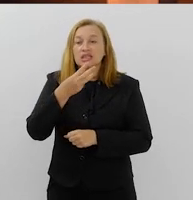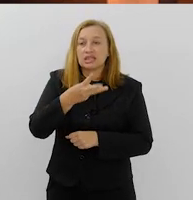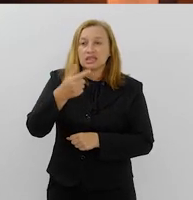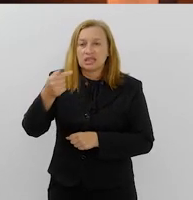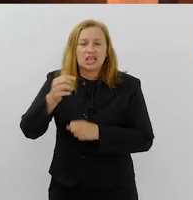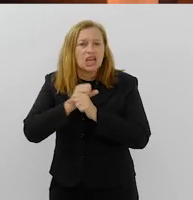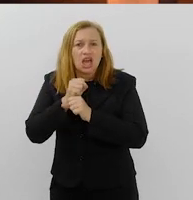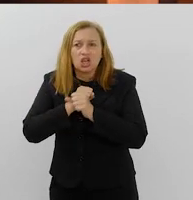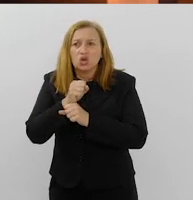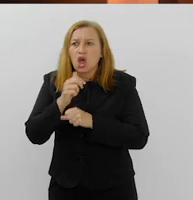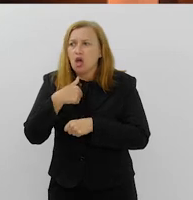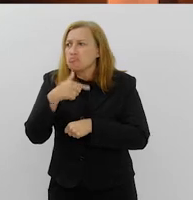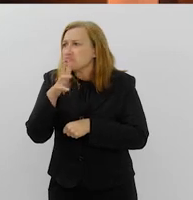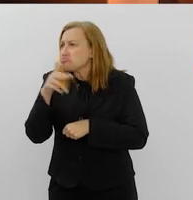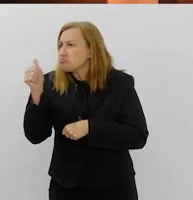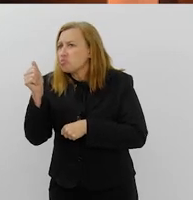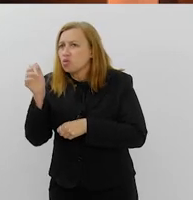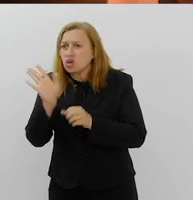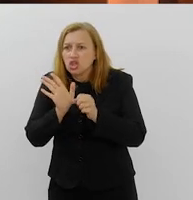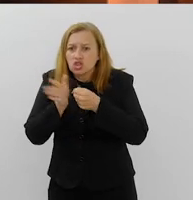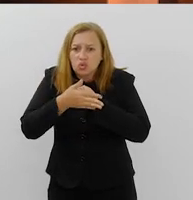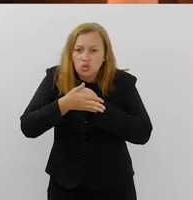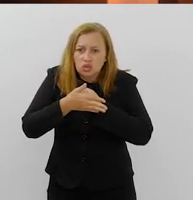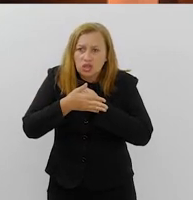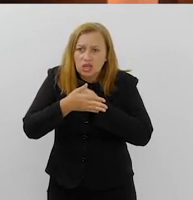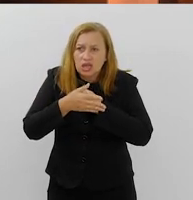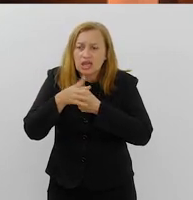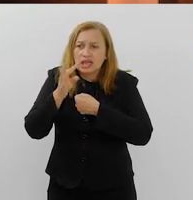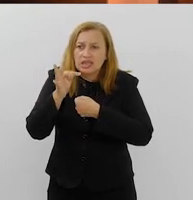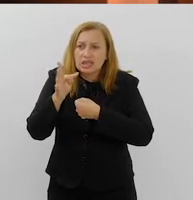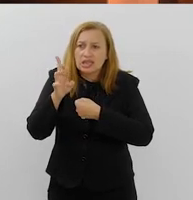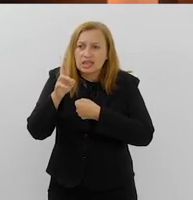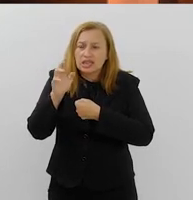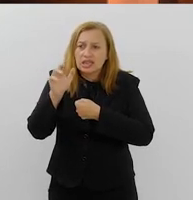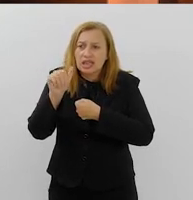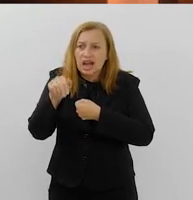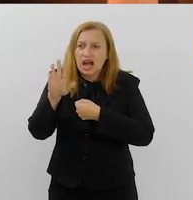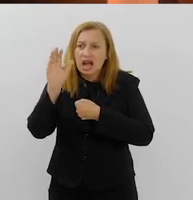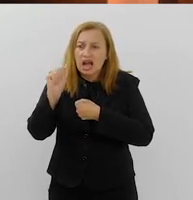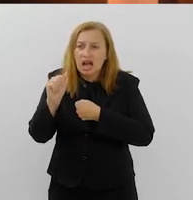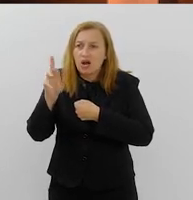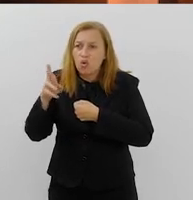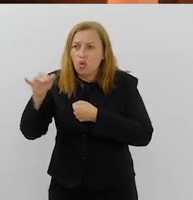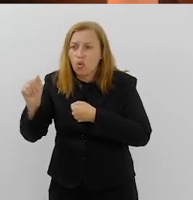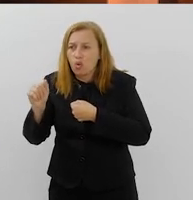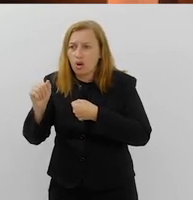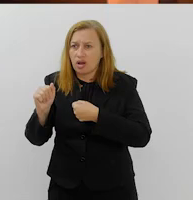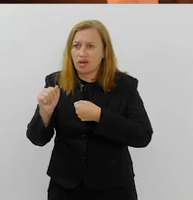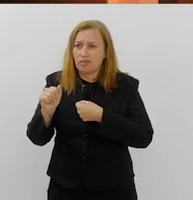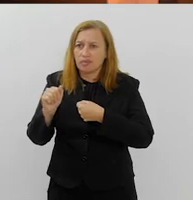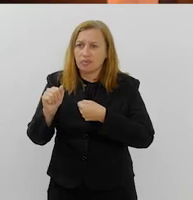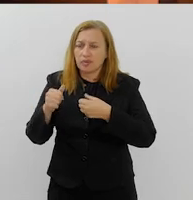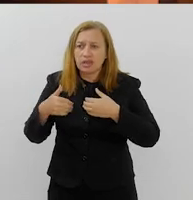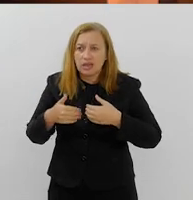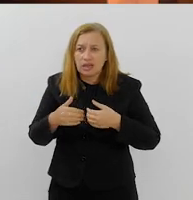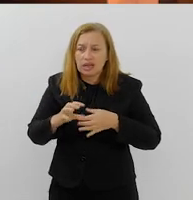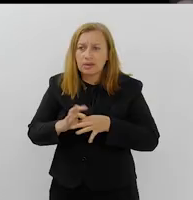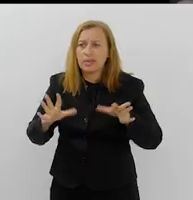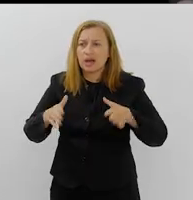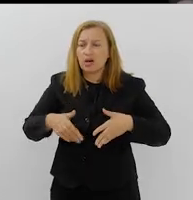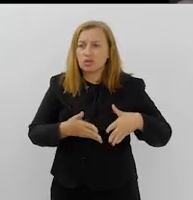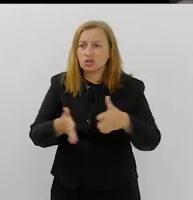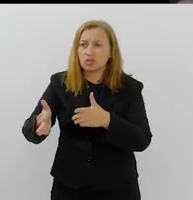nesses 37 anos eu jamais escondi Tranca-Rua. Ele sempre vem à minha frente abrindo meus caminhos.